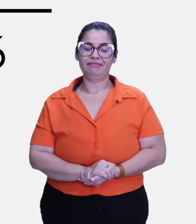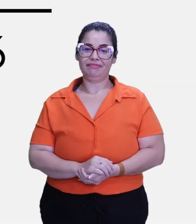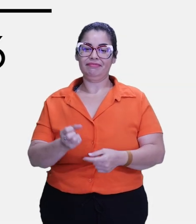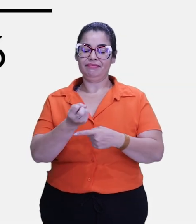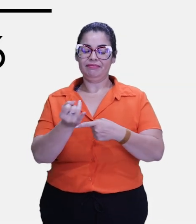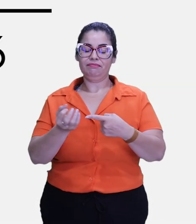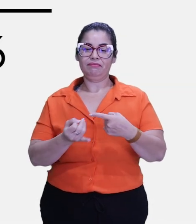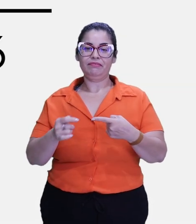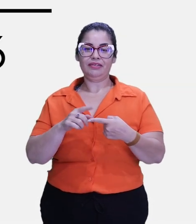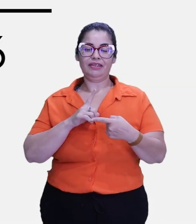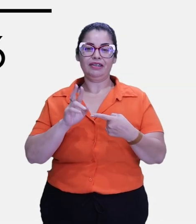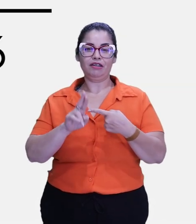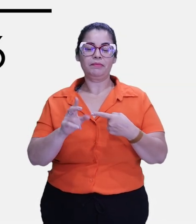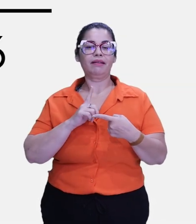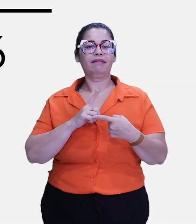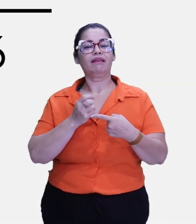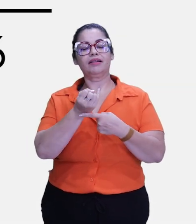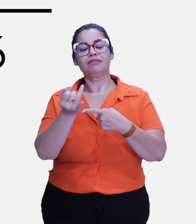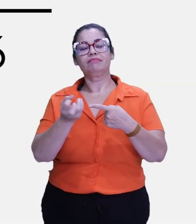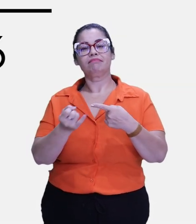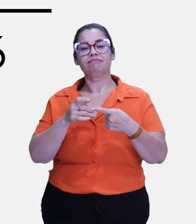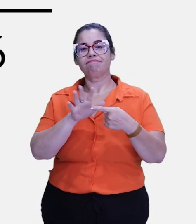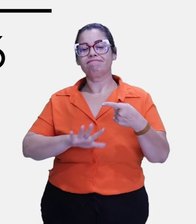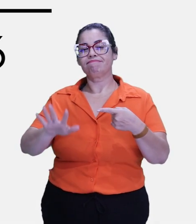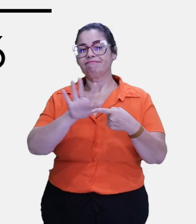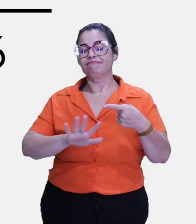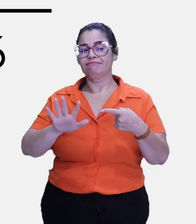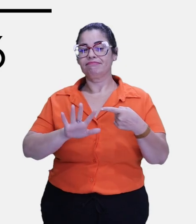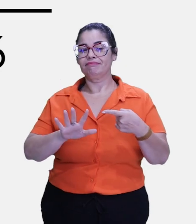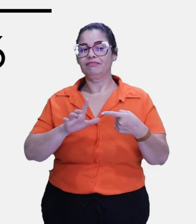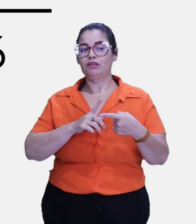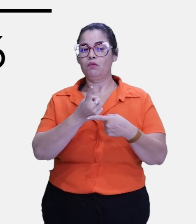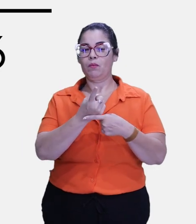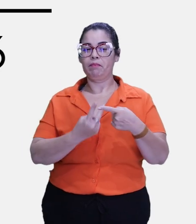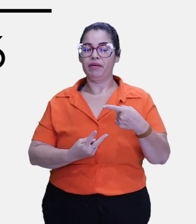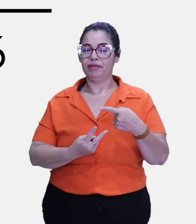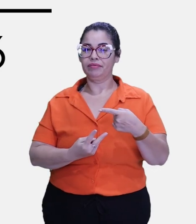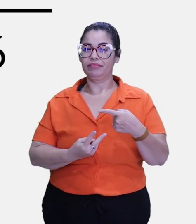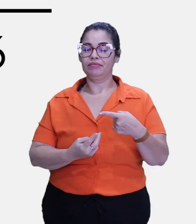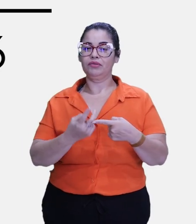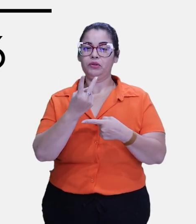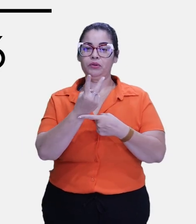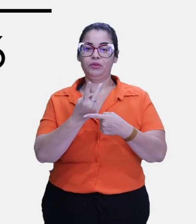As frações equivalentes são aquelas que representam a mesma parte do todo, como